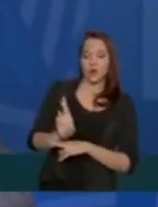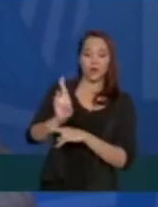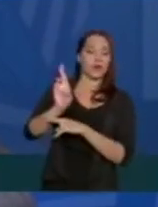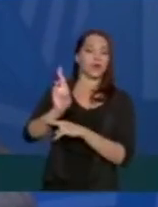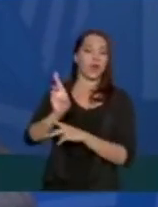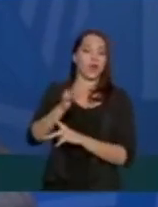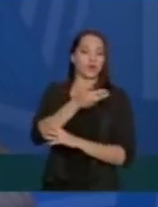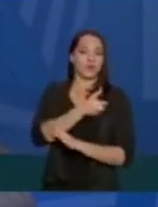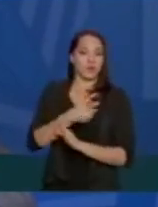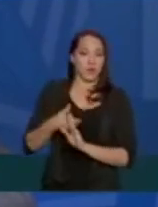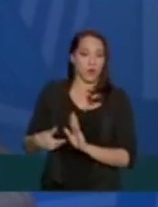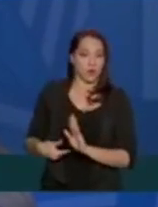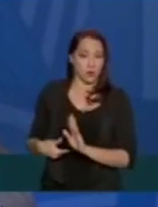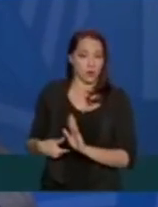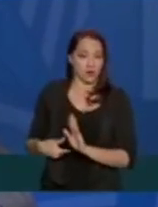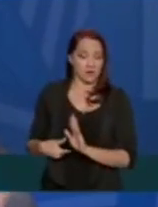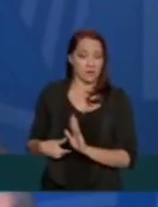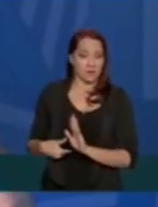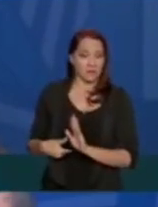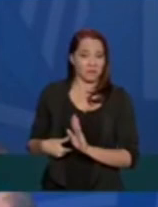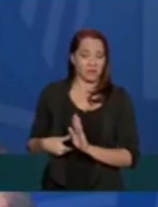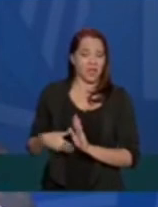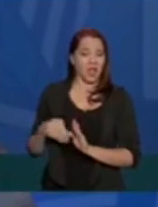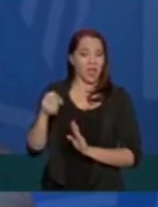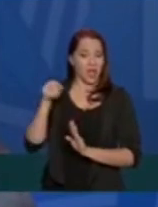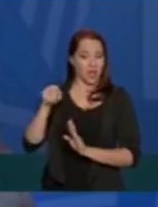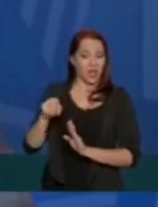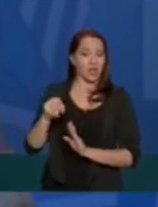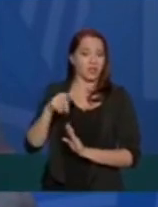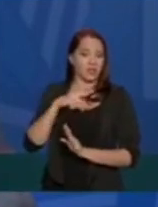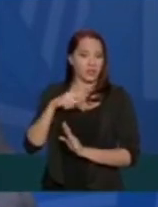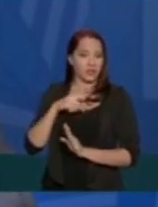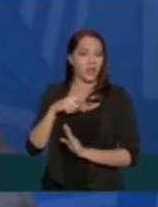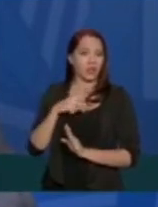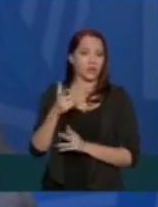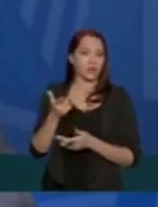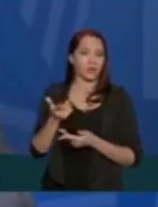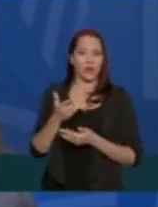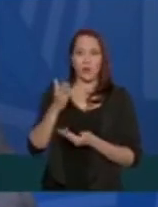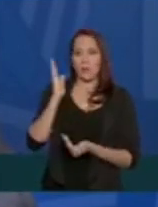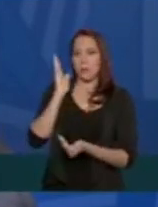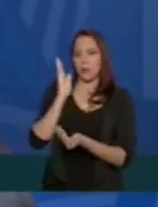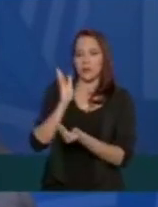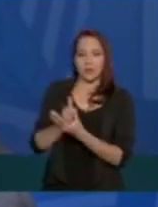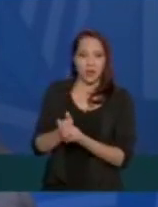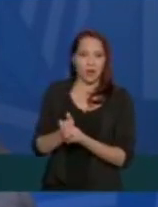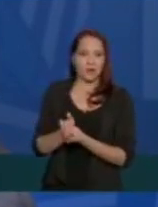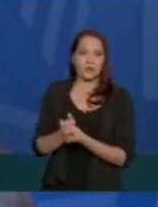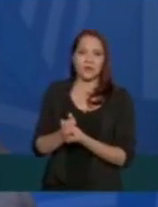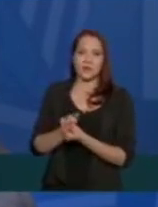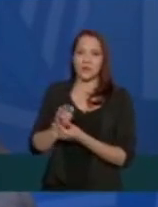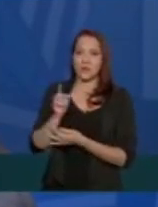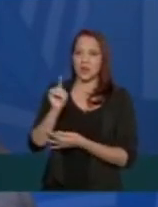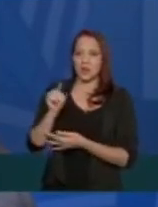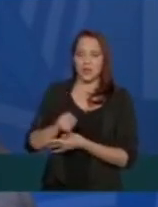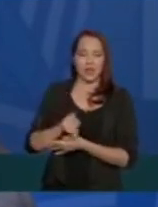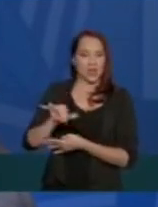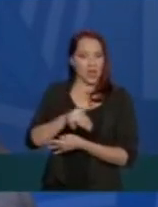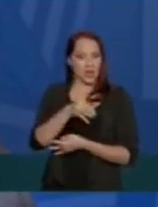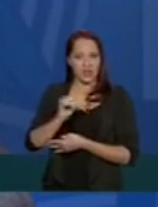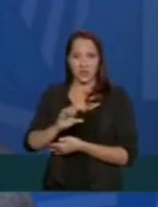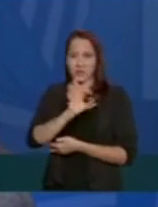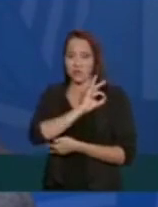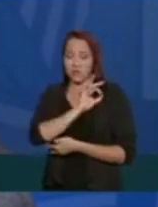públicas sendo submetidas a um processo que envolva a atuação da Polícia